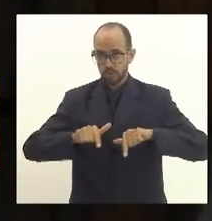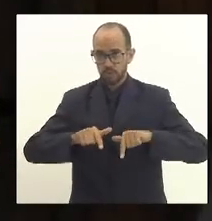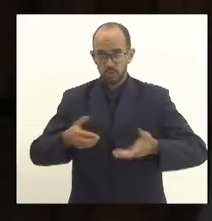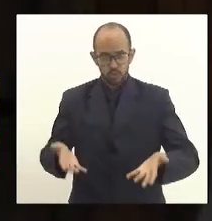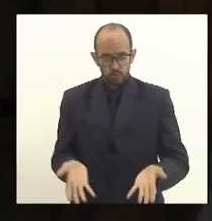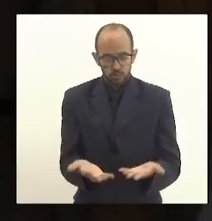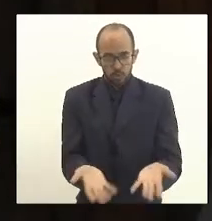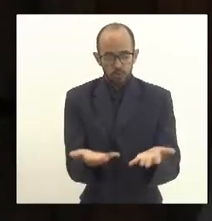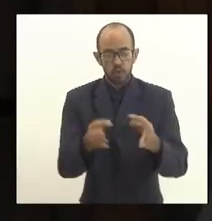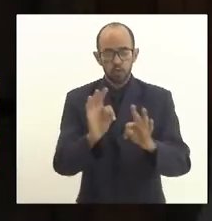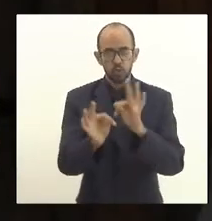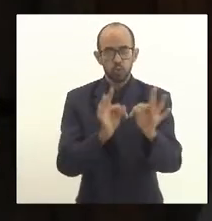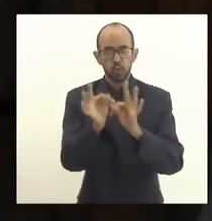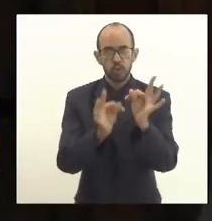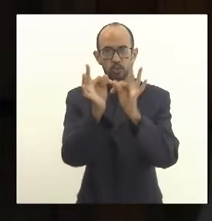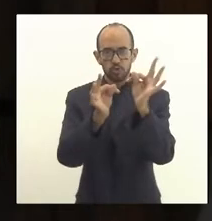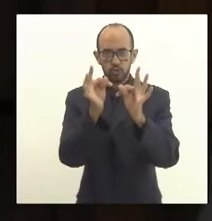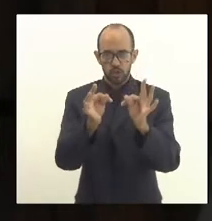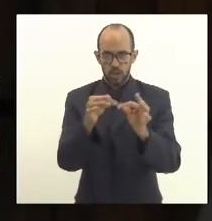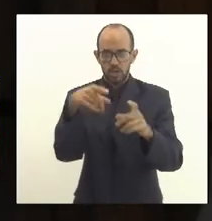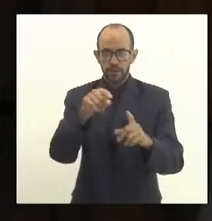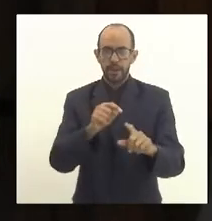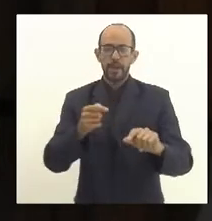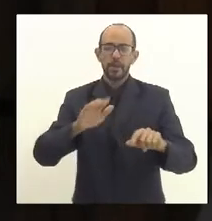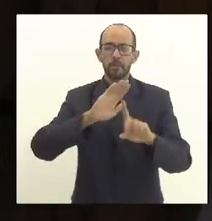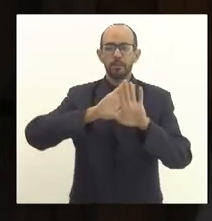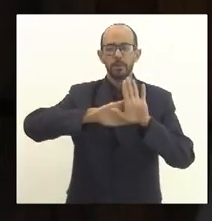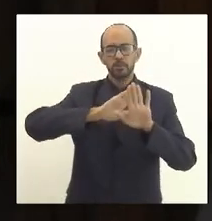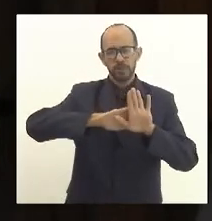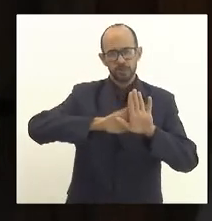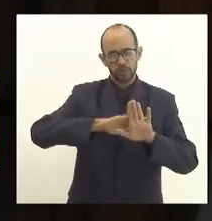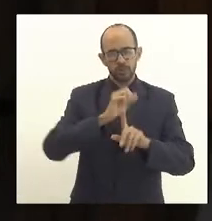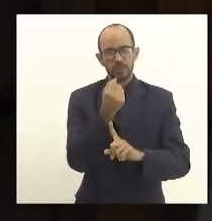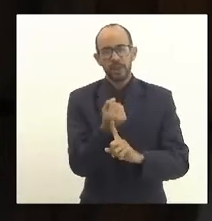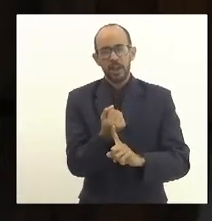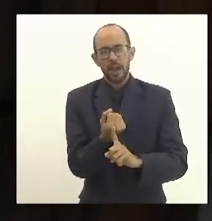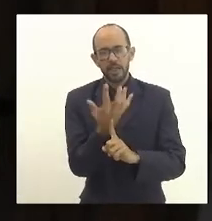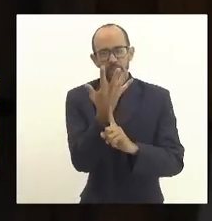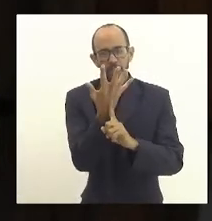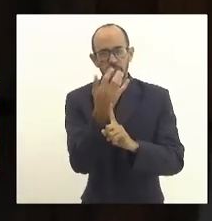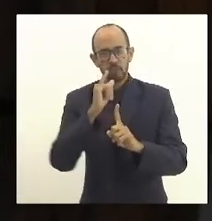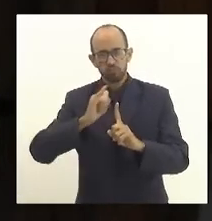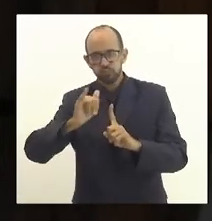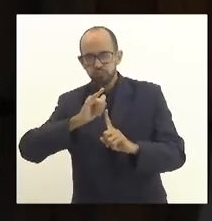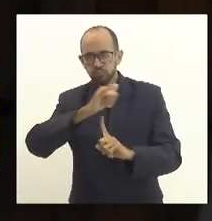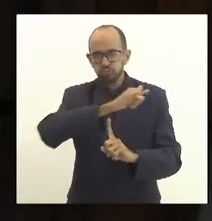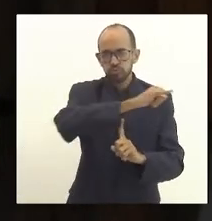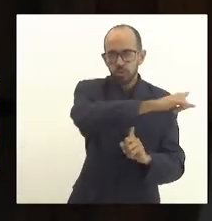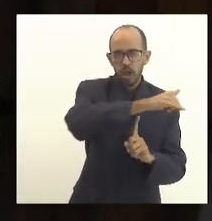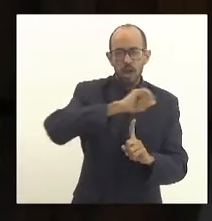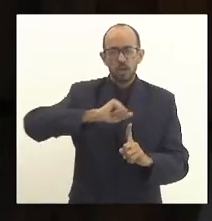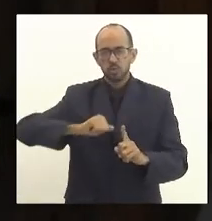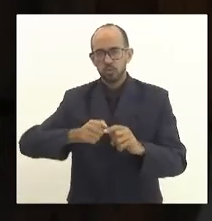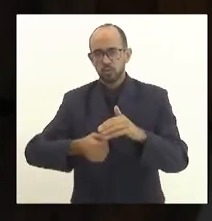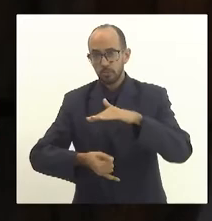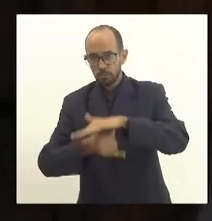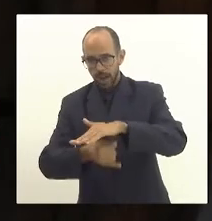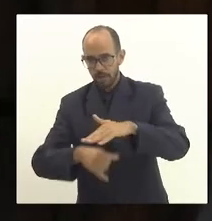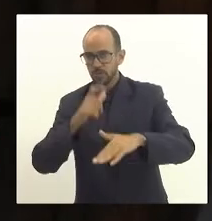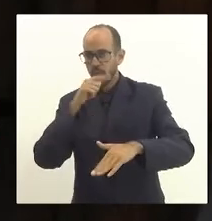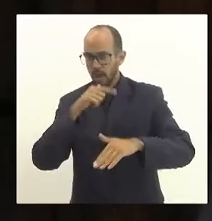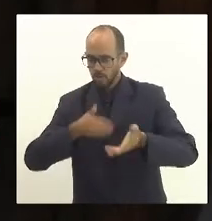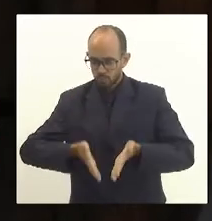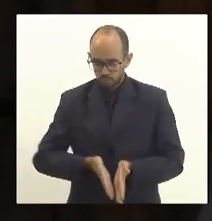por trás do seu celular. As antenas, o core, as fibras, os cabos submarinos, os softwares, tudo que você imaginar que hoje